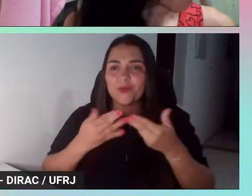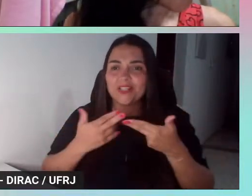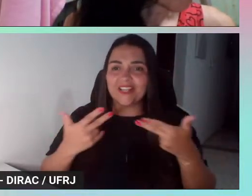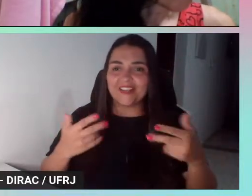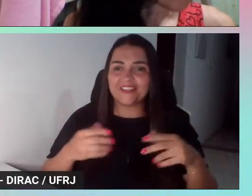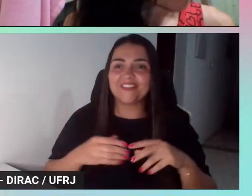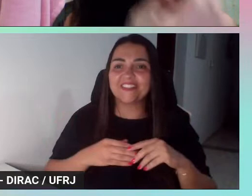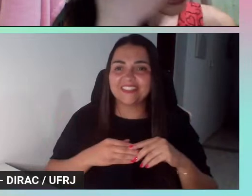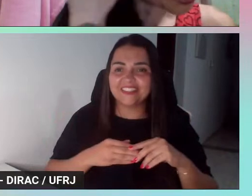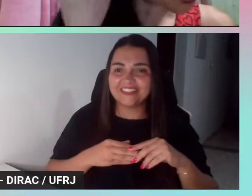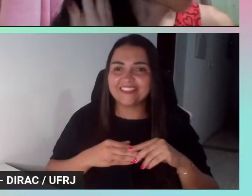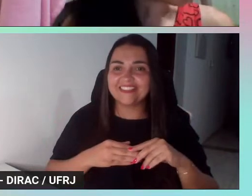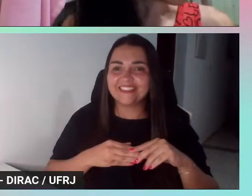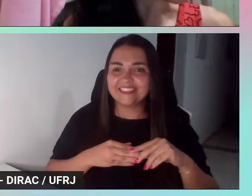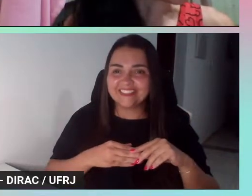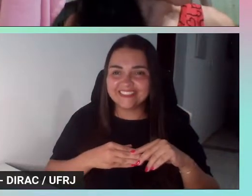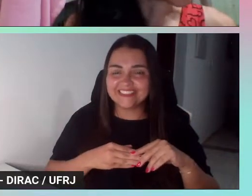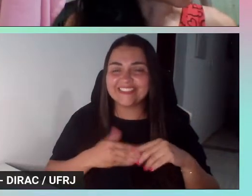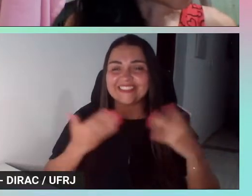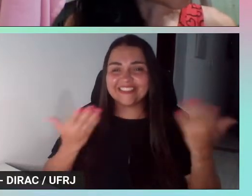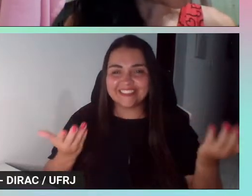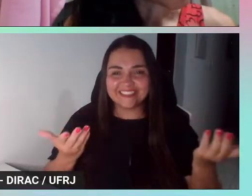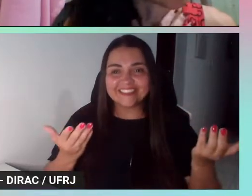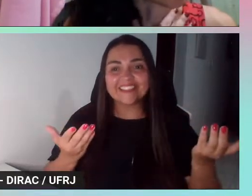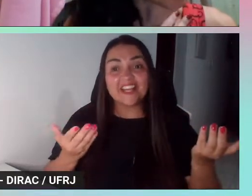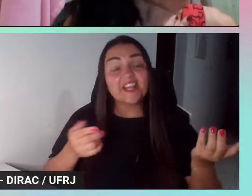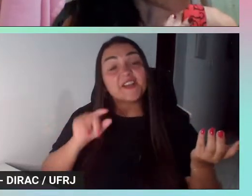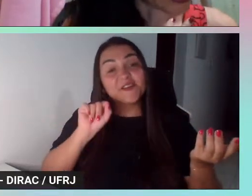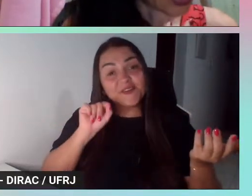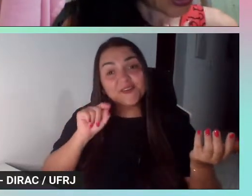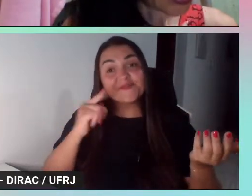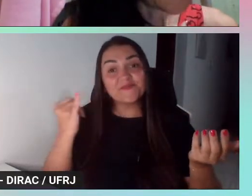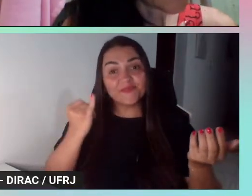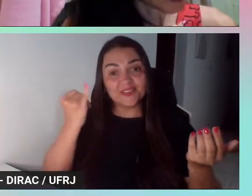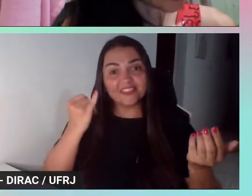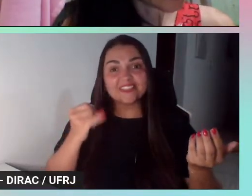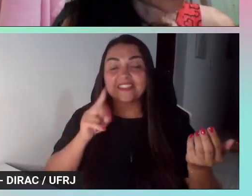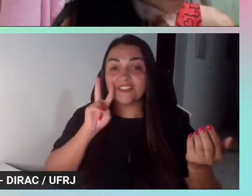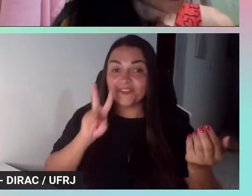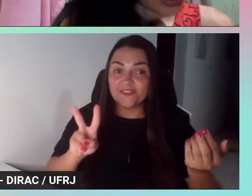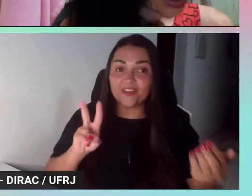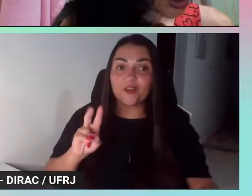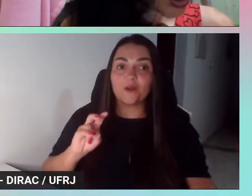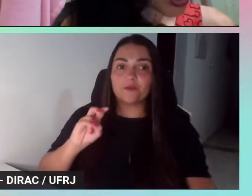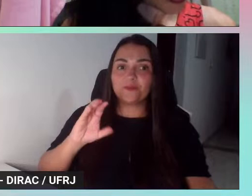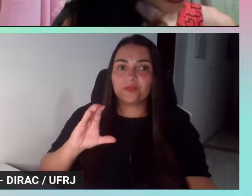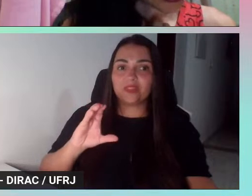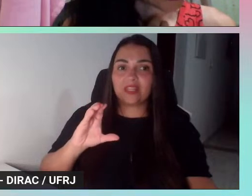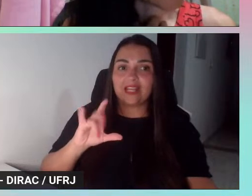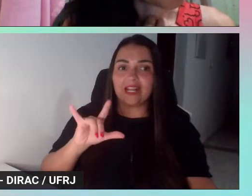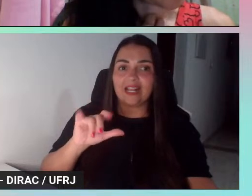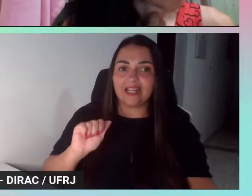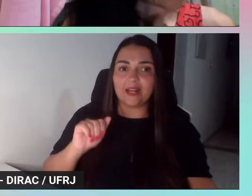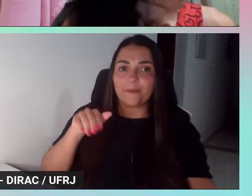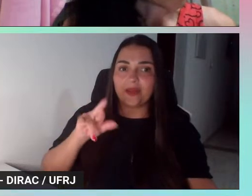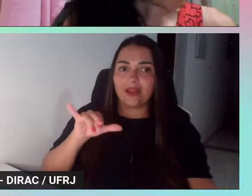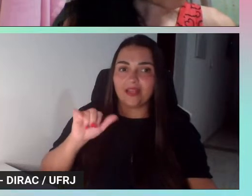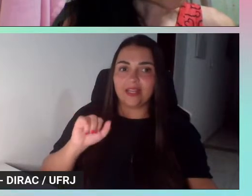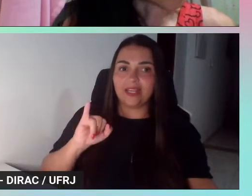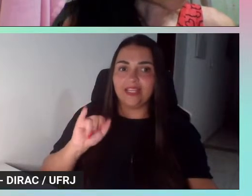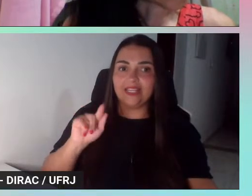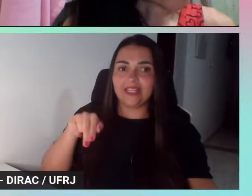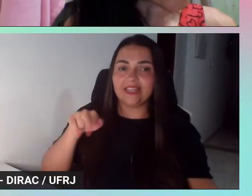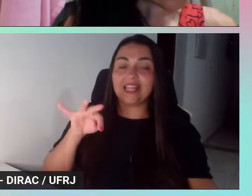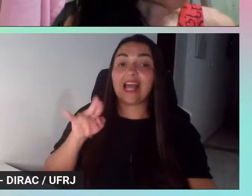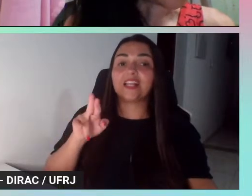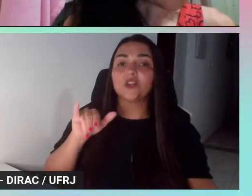né? Super importante. Então, Clélia Maria Ignatius Nogueira, né? Ela